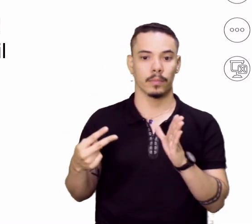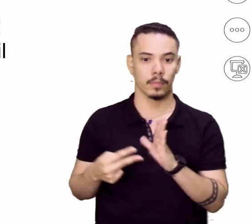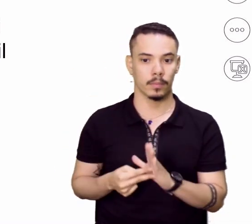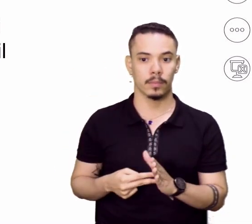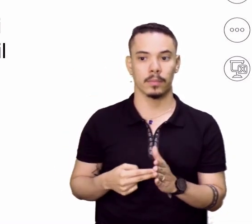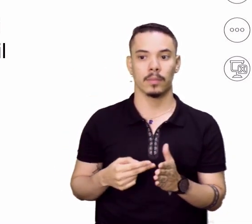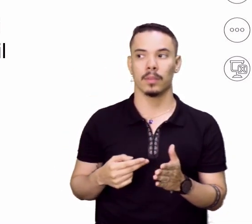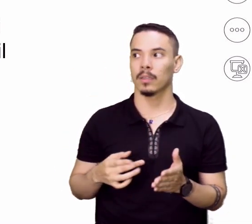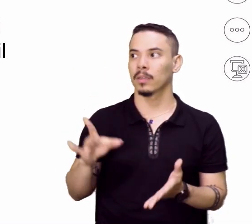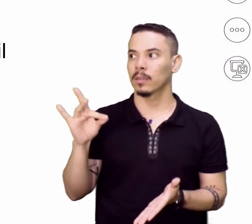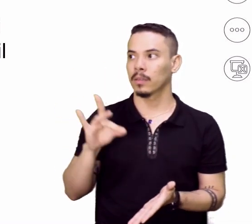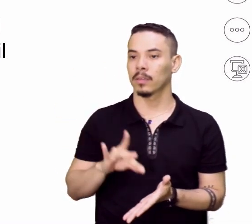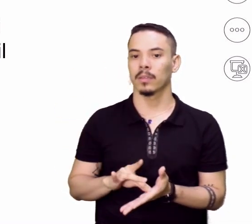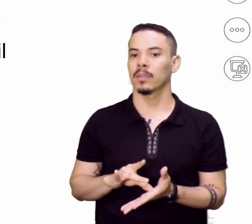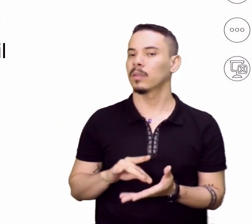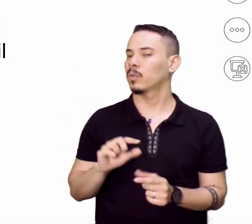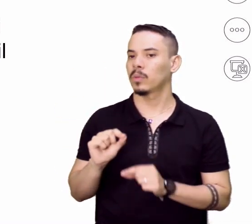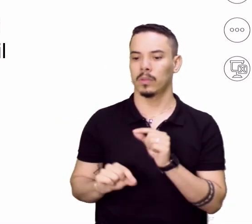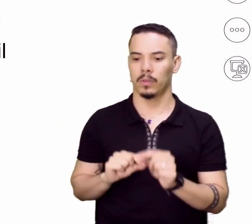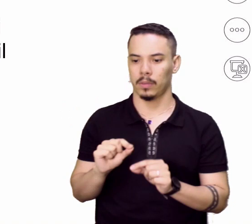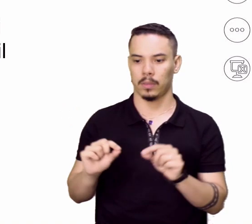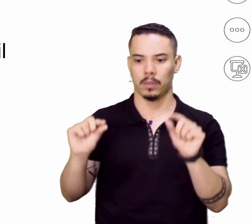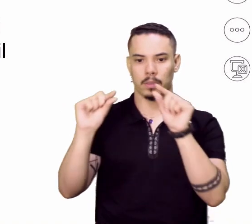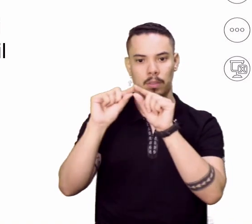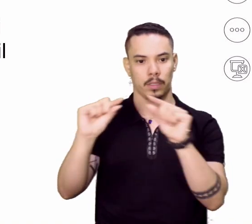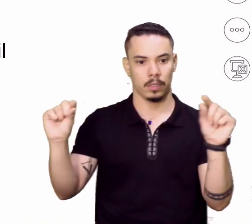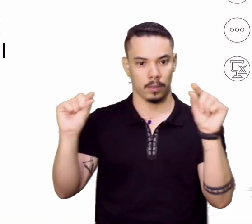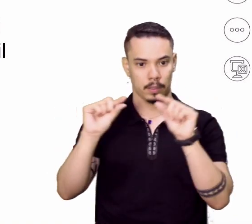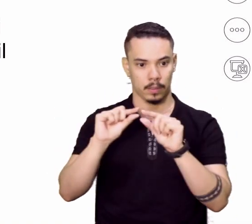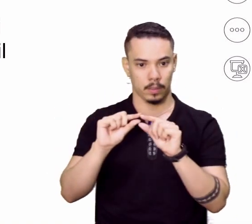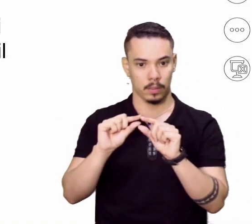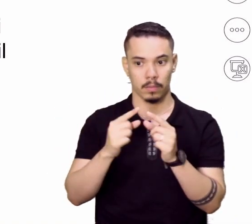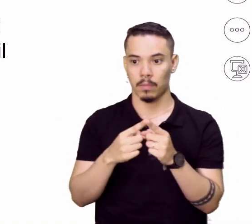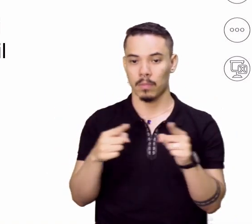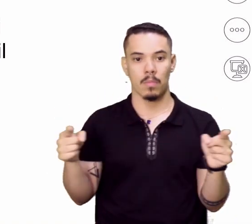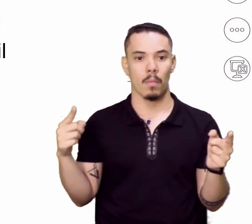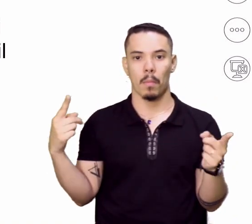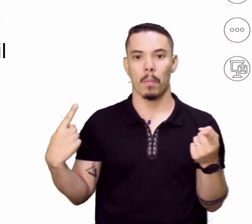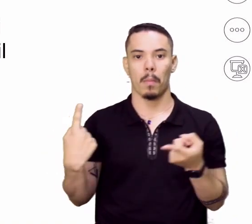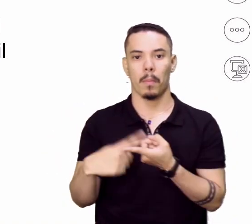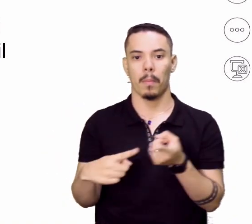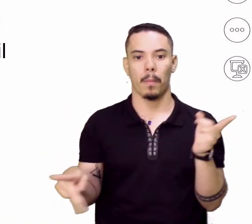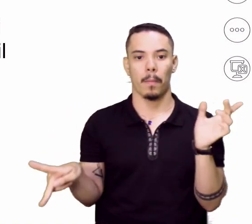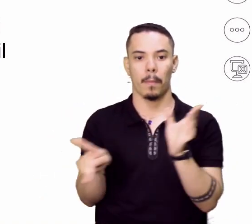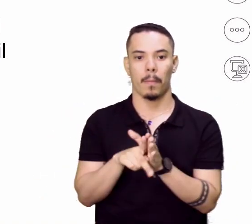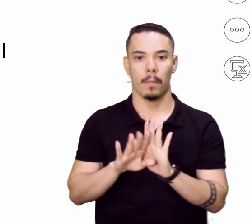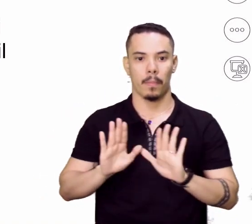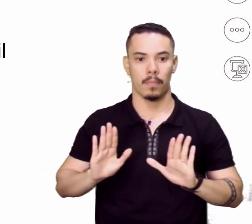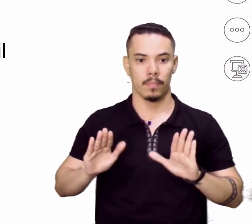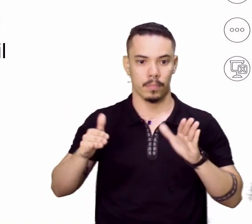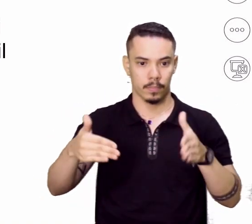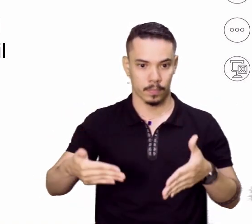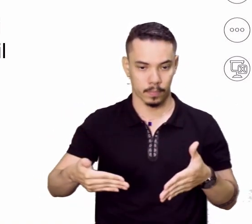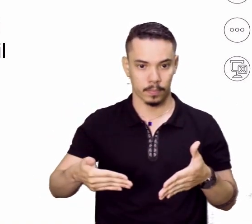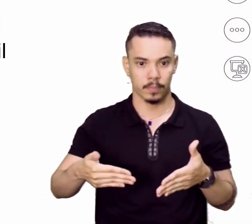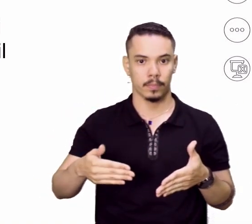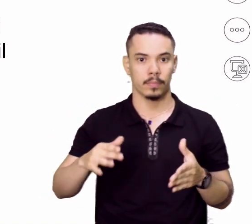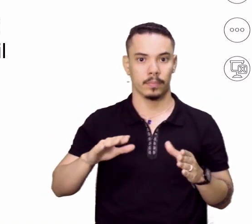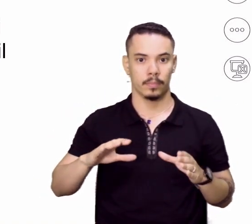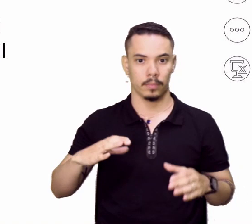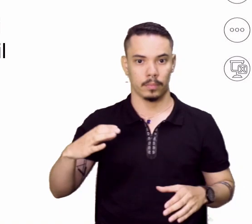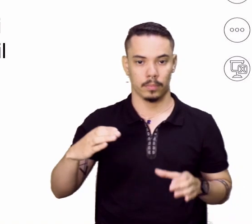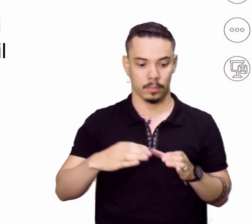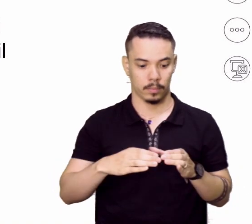non-define, que são essas orações que são restritivas e